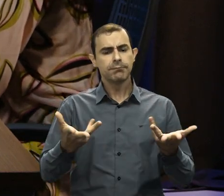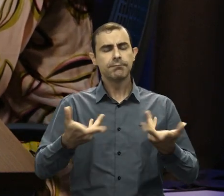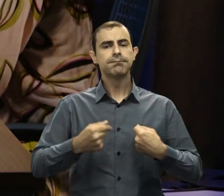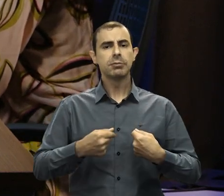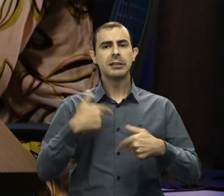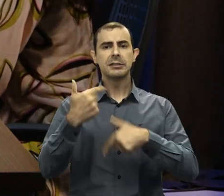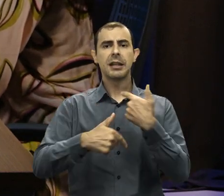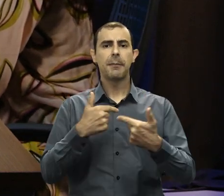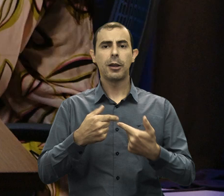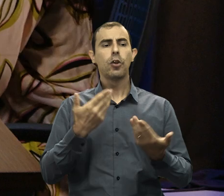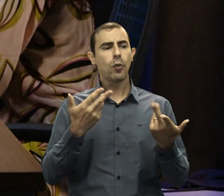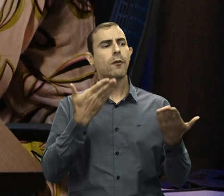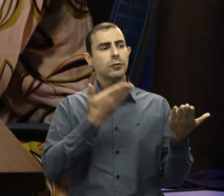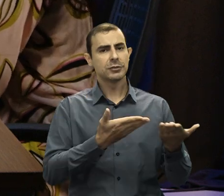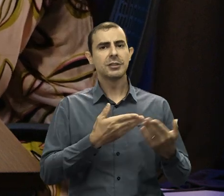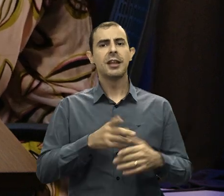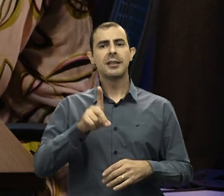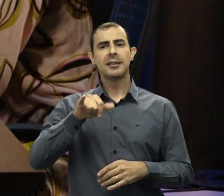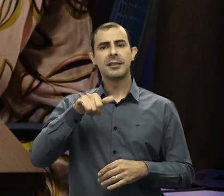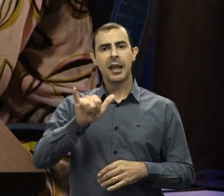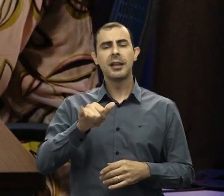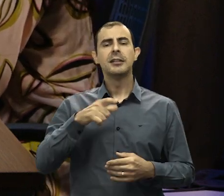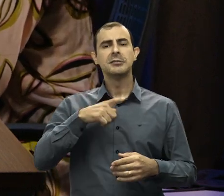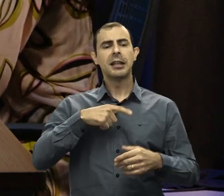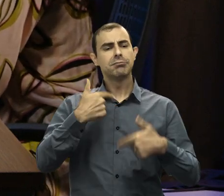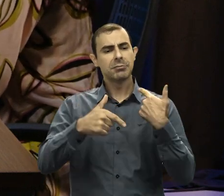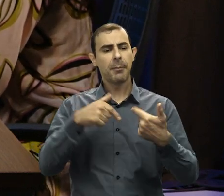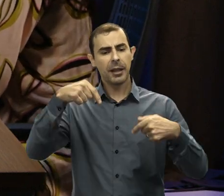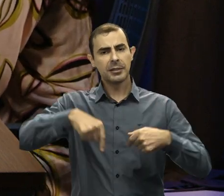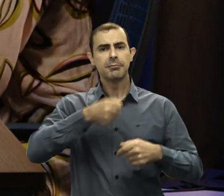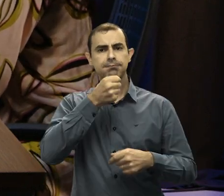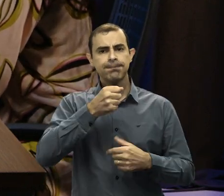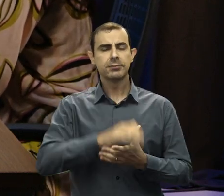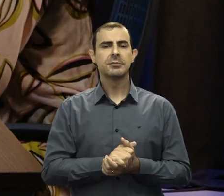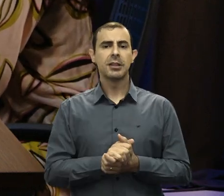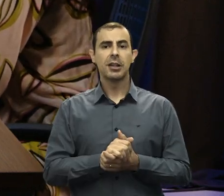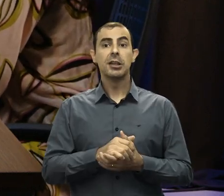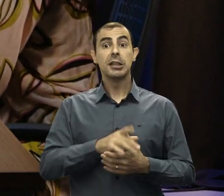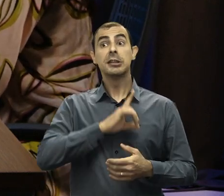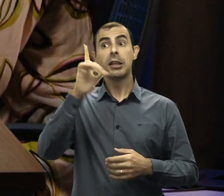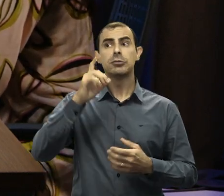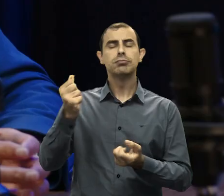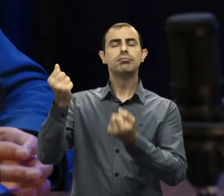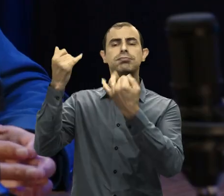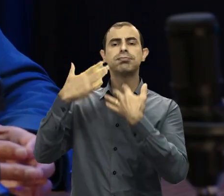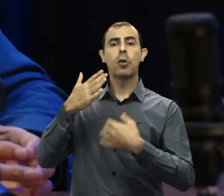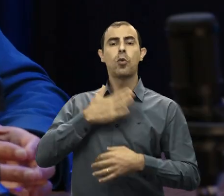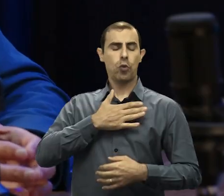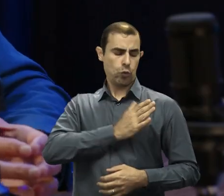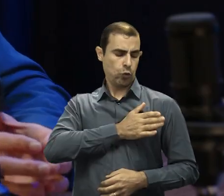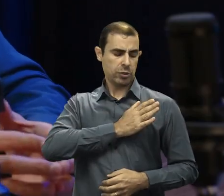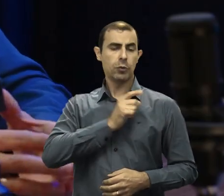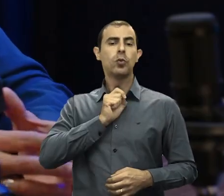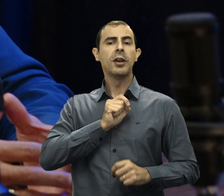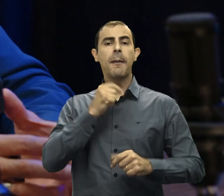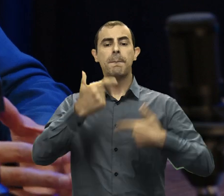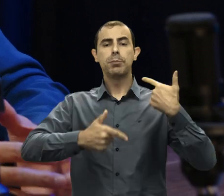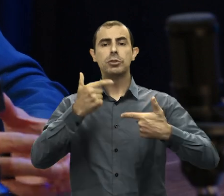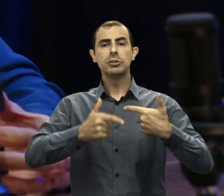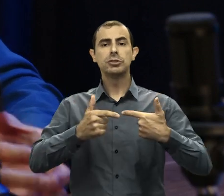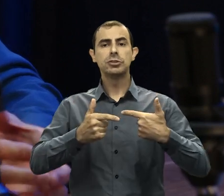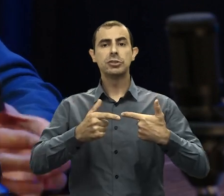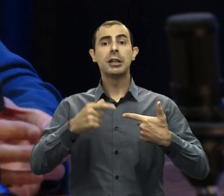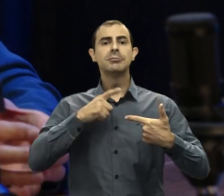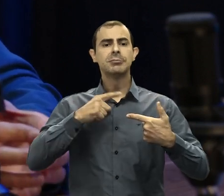como você faz, como toda a equipe aqui está fazendo, né? E eu acredito que Deus colocou um propósito no meu coração, que é fazer a